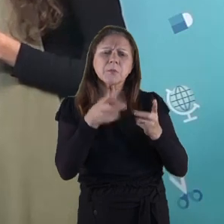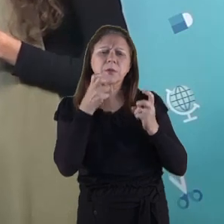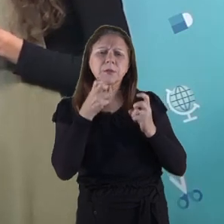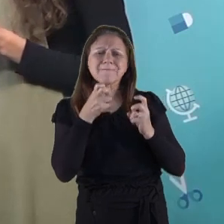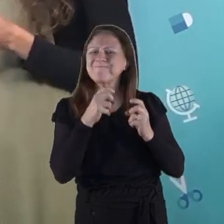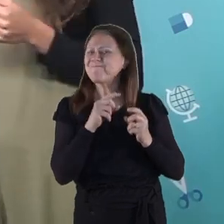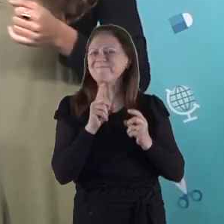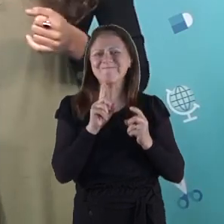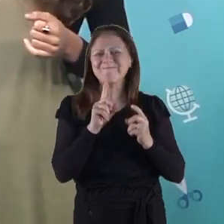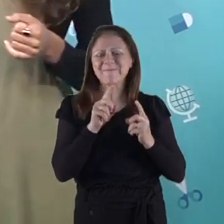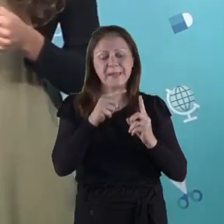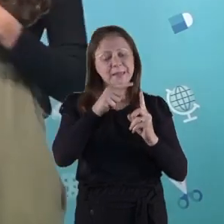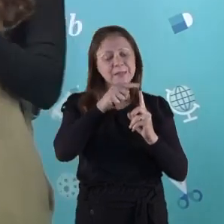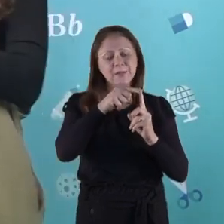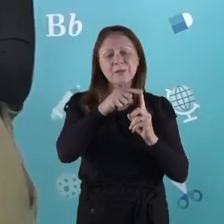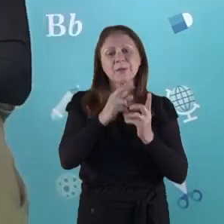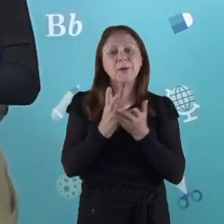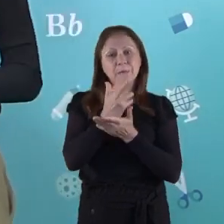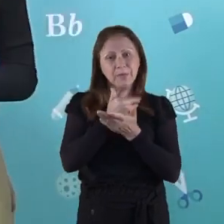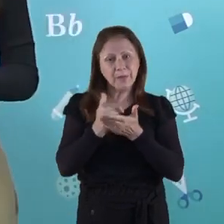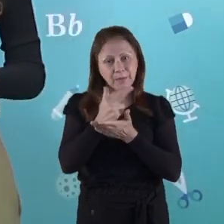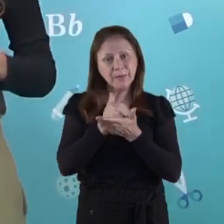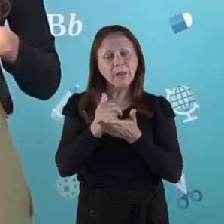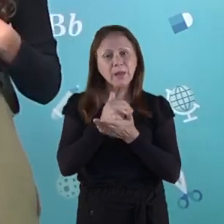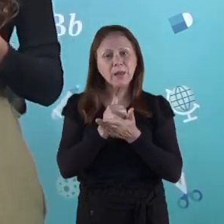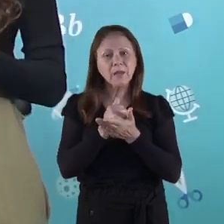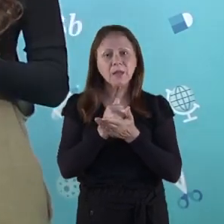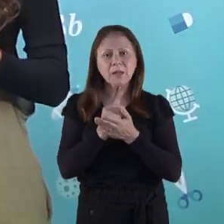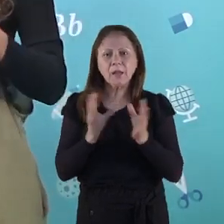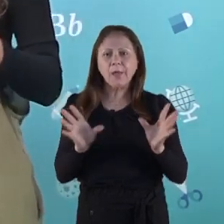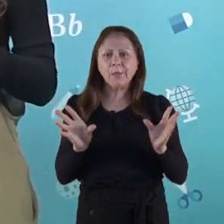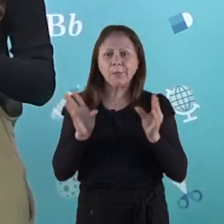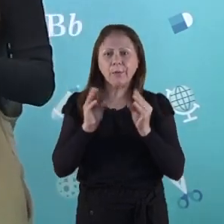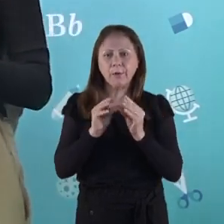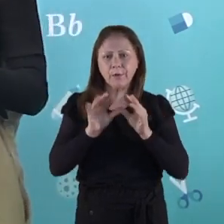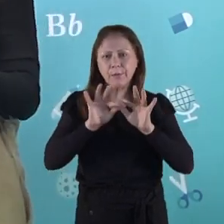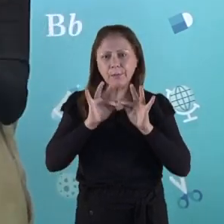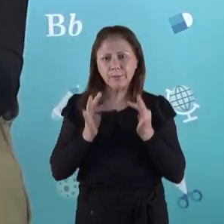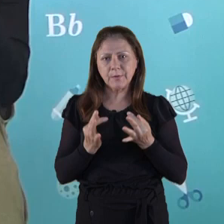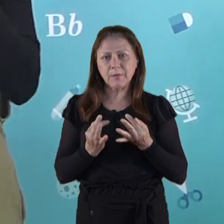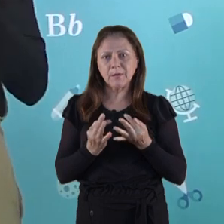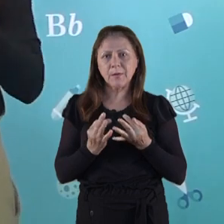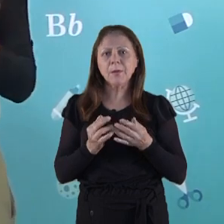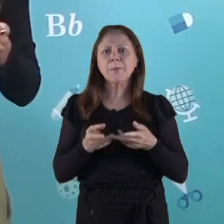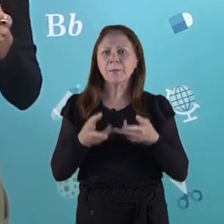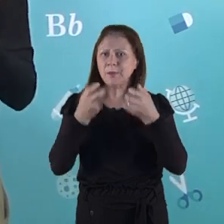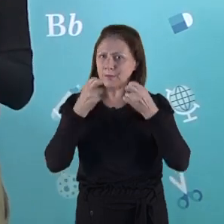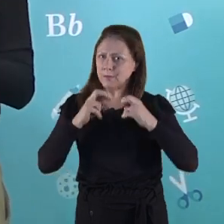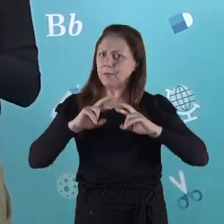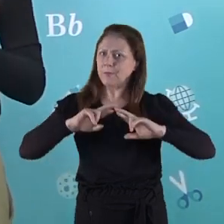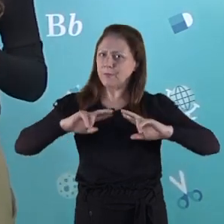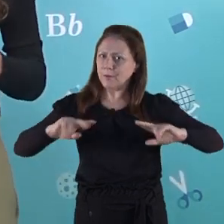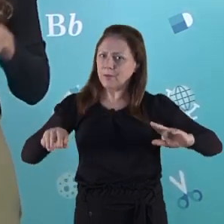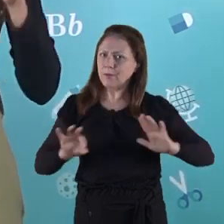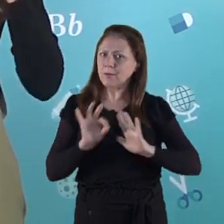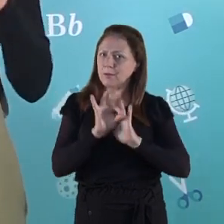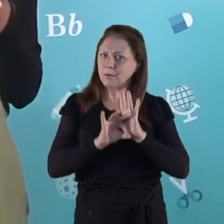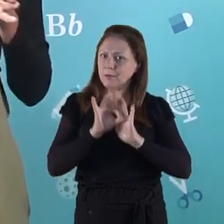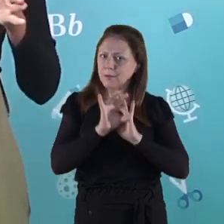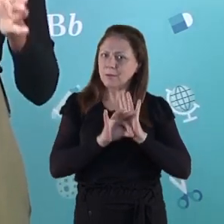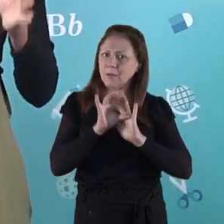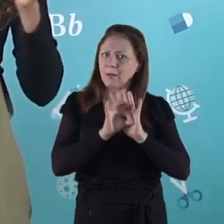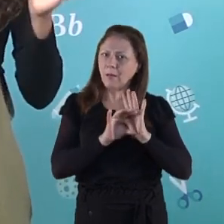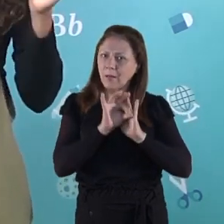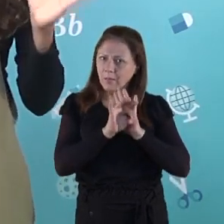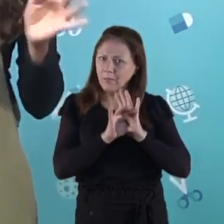célula? Infelizmente não, porque é uma representação gráfica e ela é muito genérica. Mas eu consigo ver células diferentes que eu bato